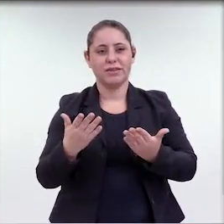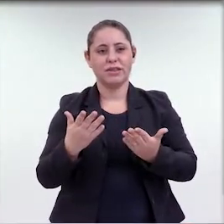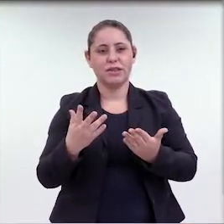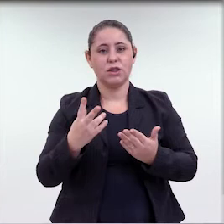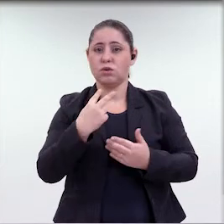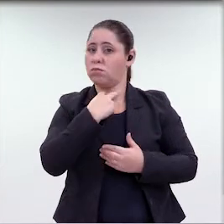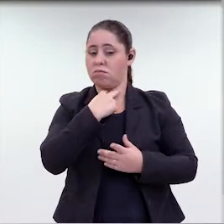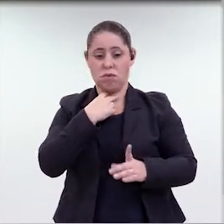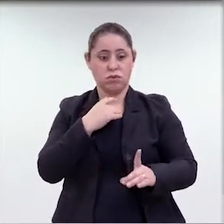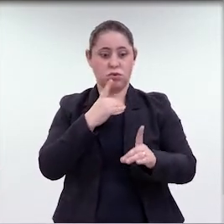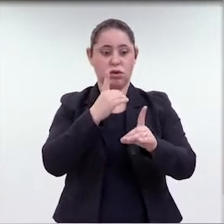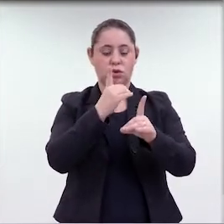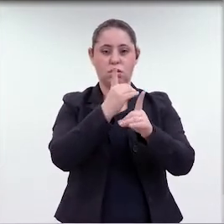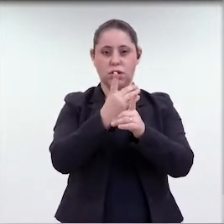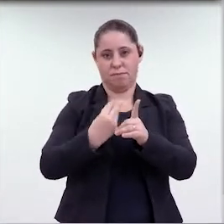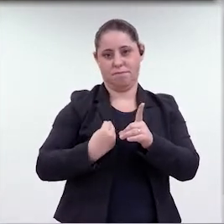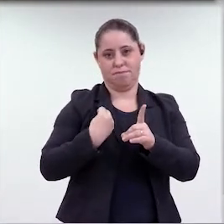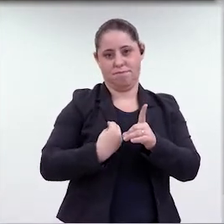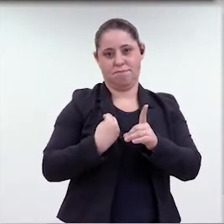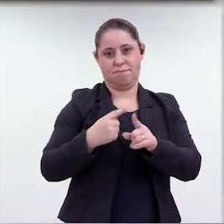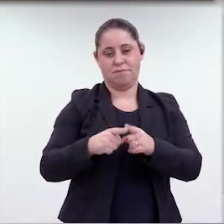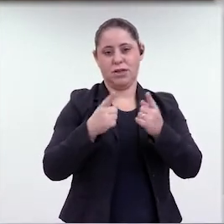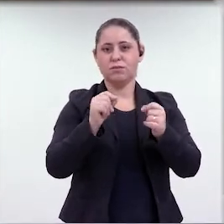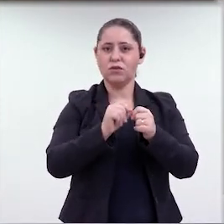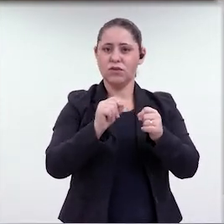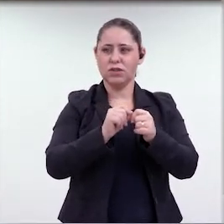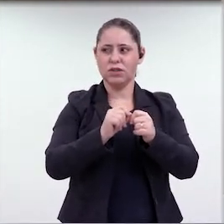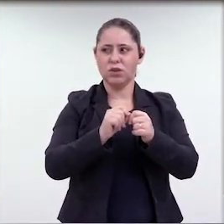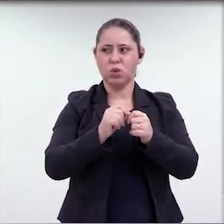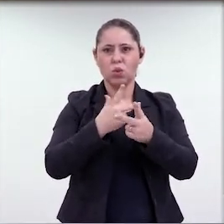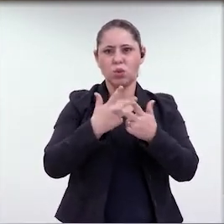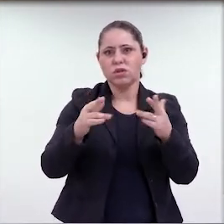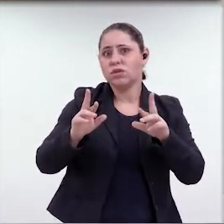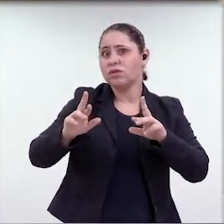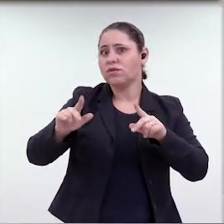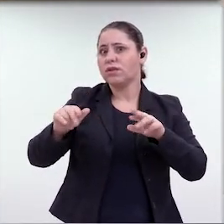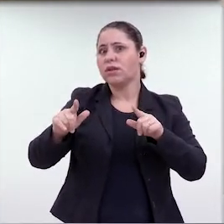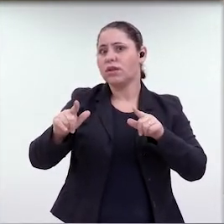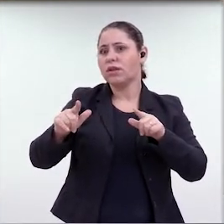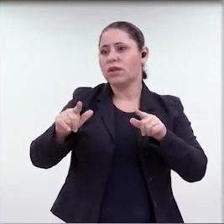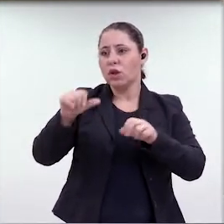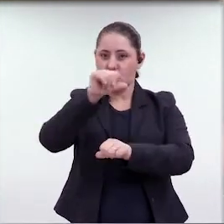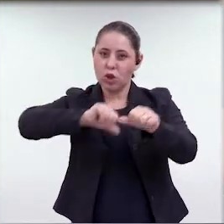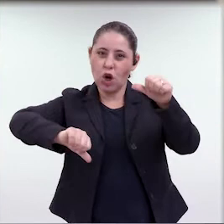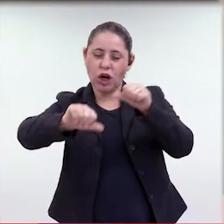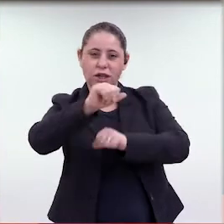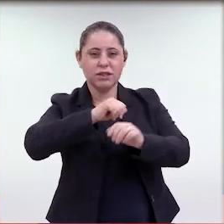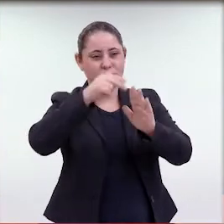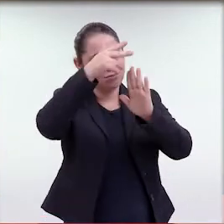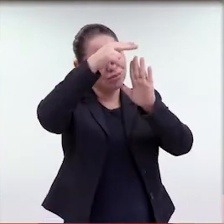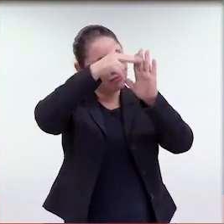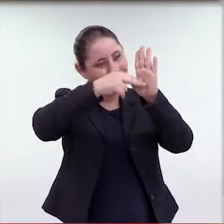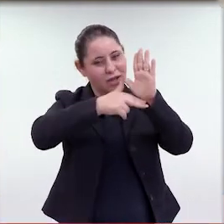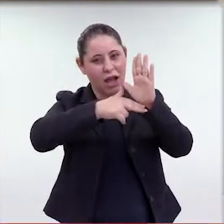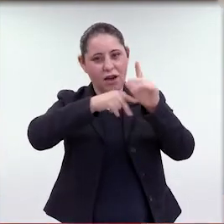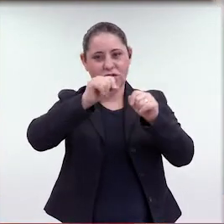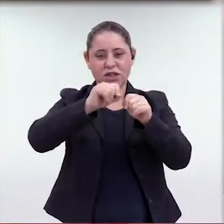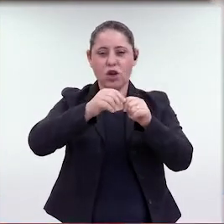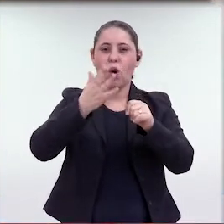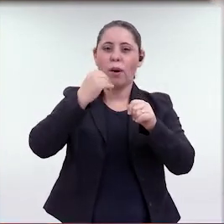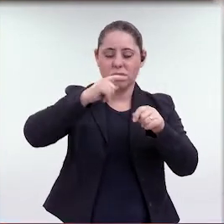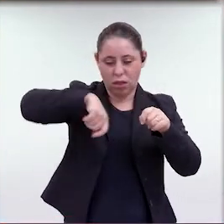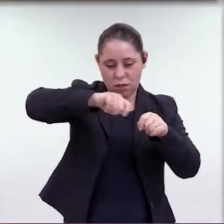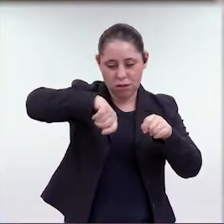com as pessoas, mas eu posso fazer coisas diferentes. Então, pessoal trocando receitas, né, fazendo alguma coisa dentro de